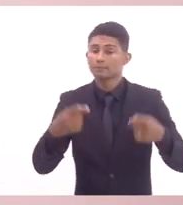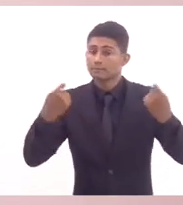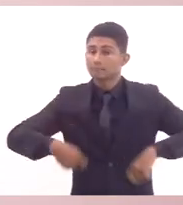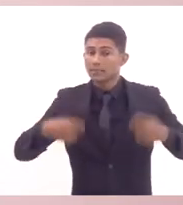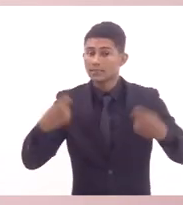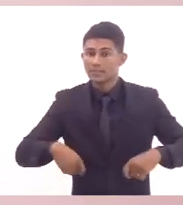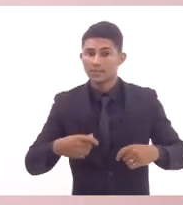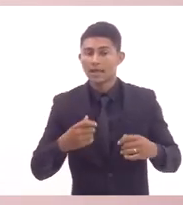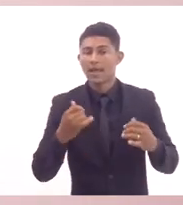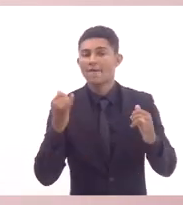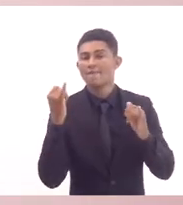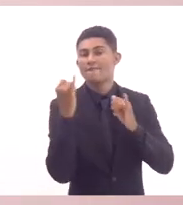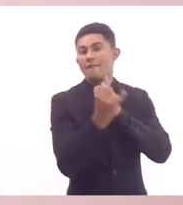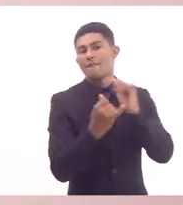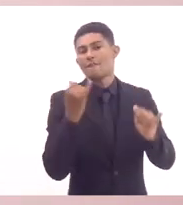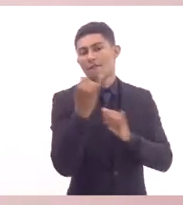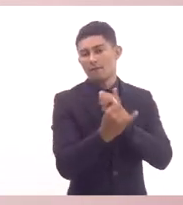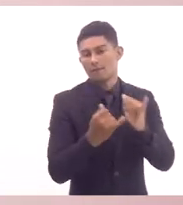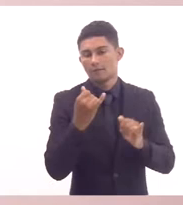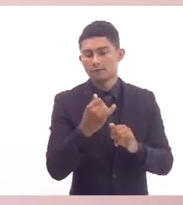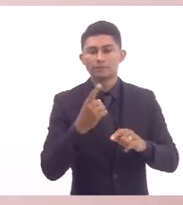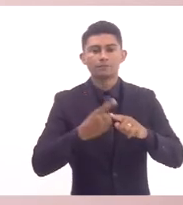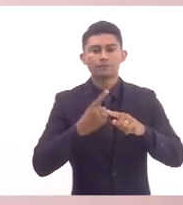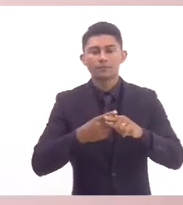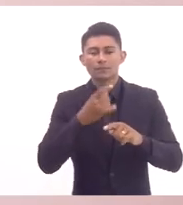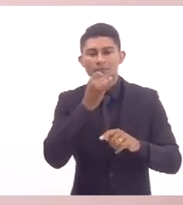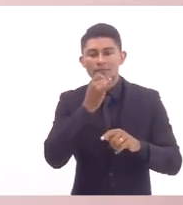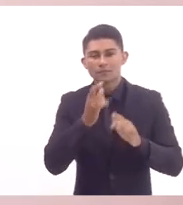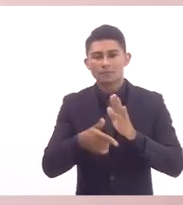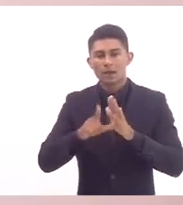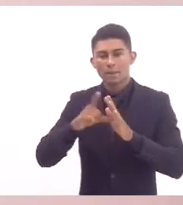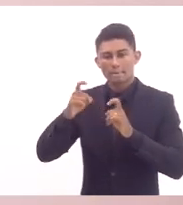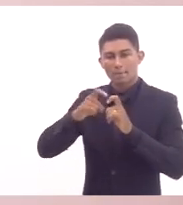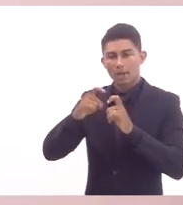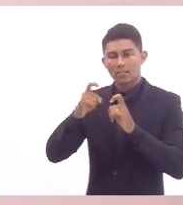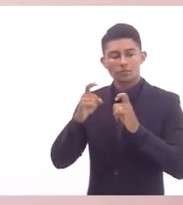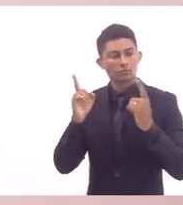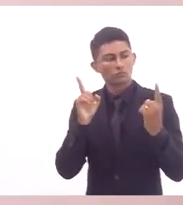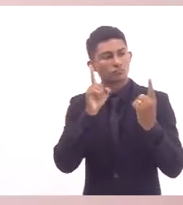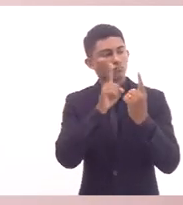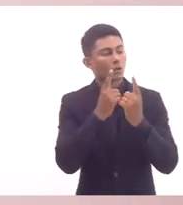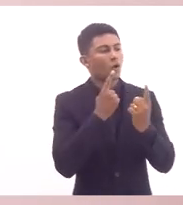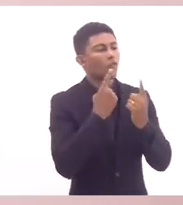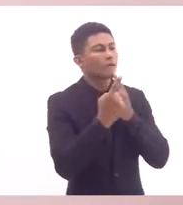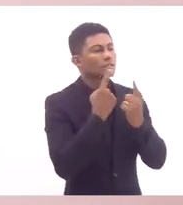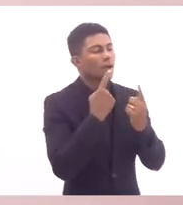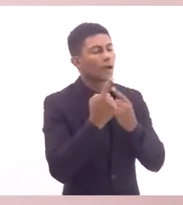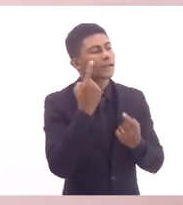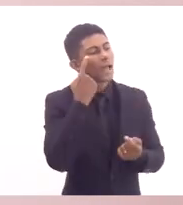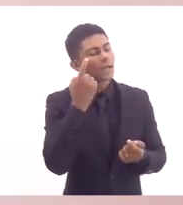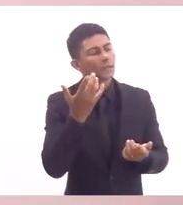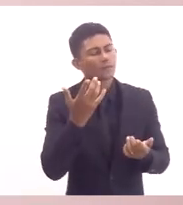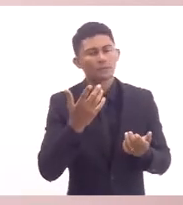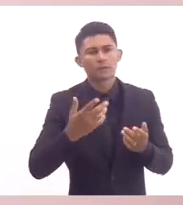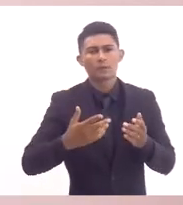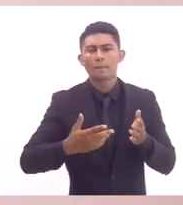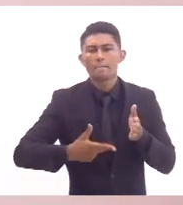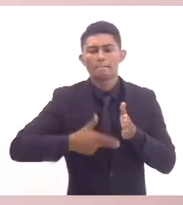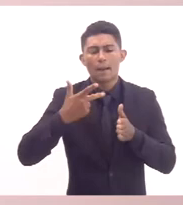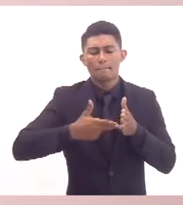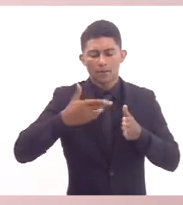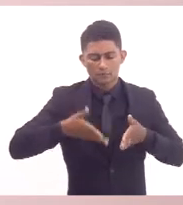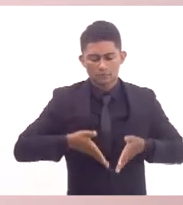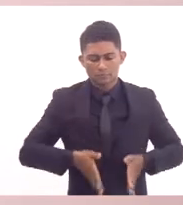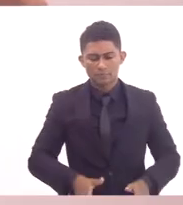porque na conversa do pré-natal sobre o plano de parto é uma oportunidade de dizer sobre o que é episiotomia